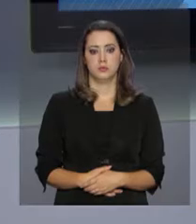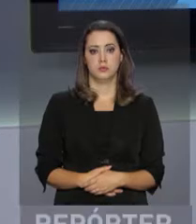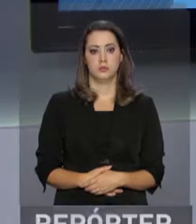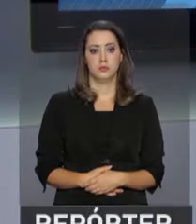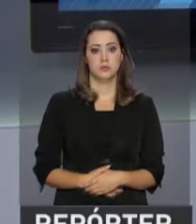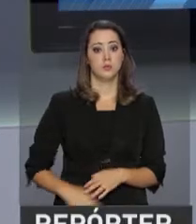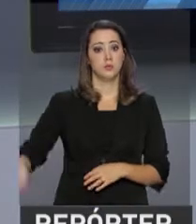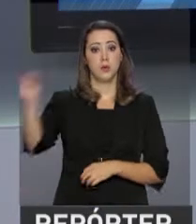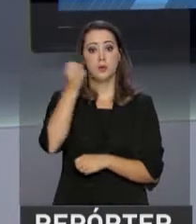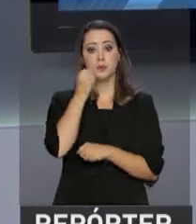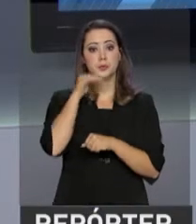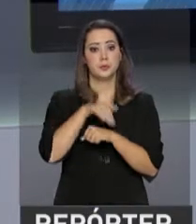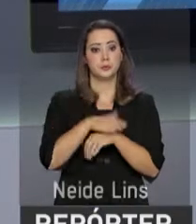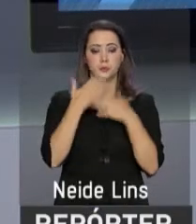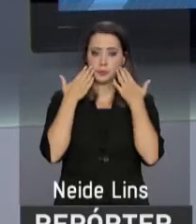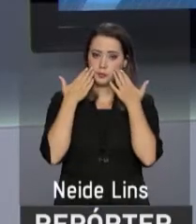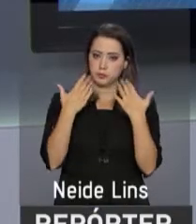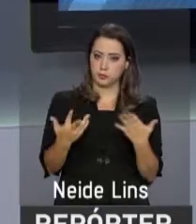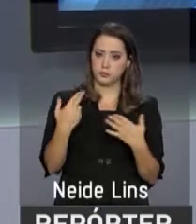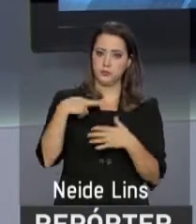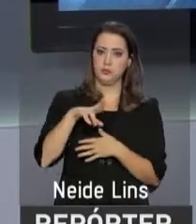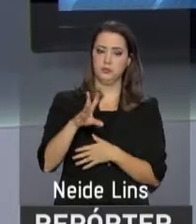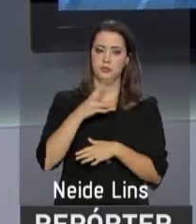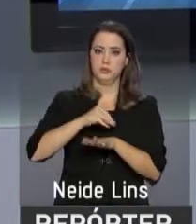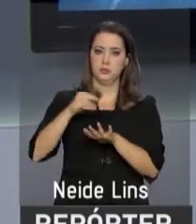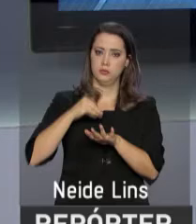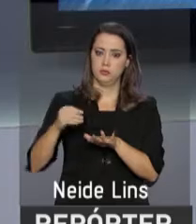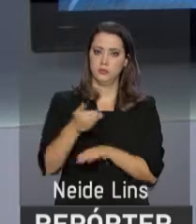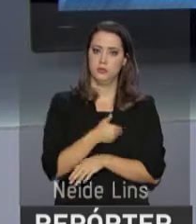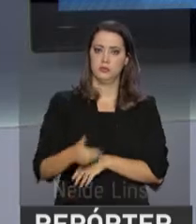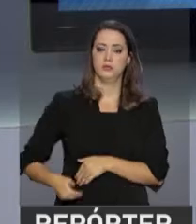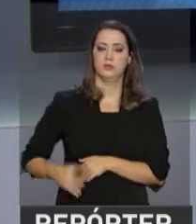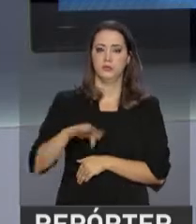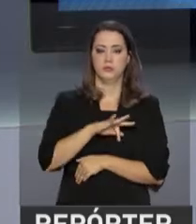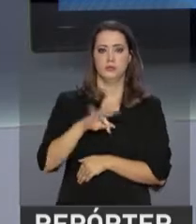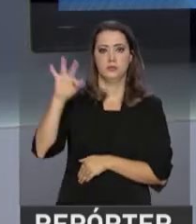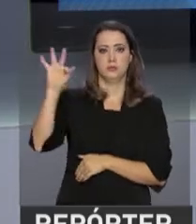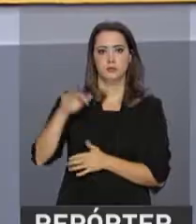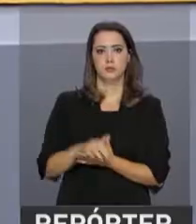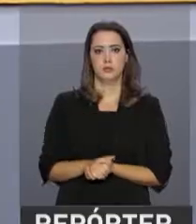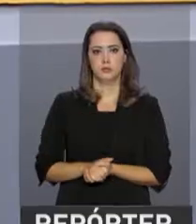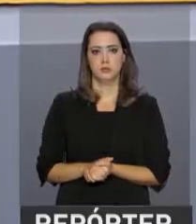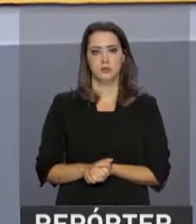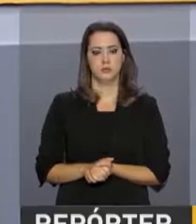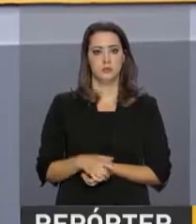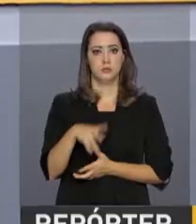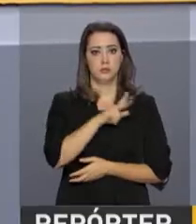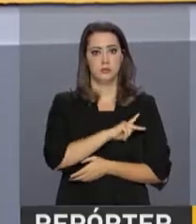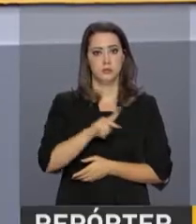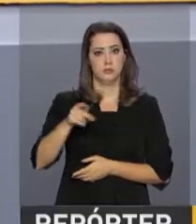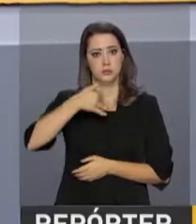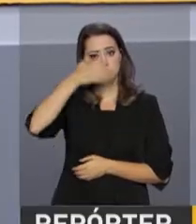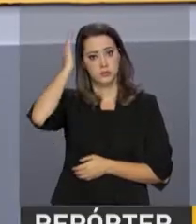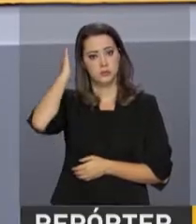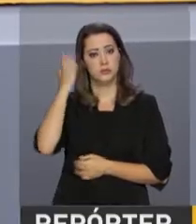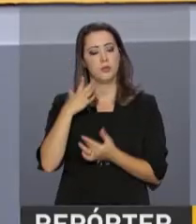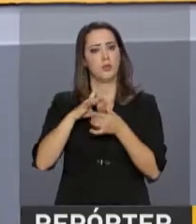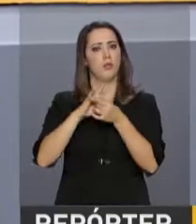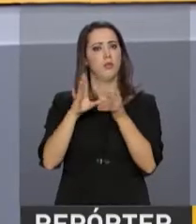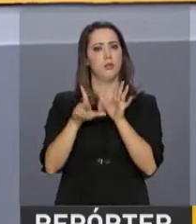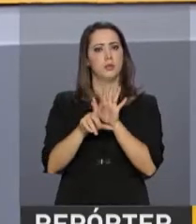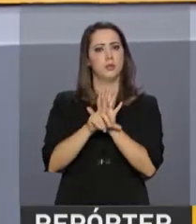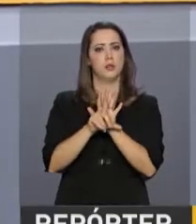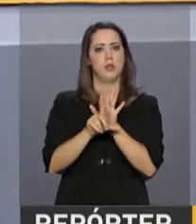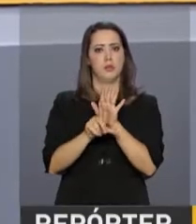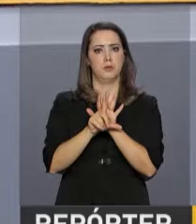olá boa noite no ar o repórter nbr com as notícias do governo federal o presidente michel temer sancionou a